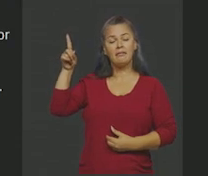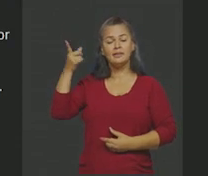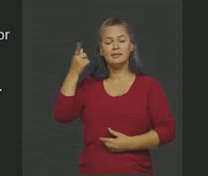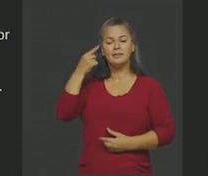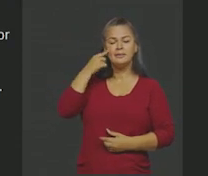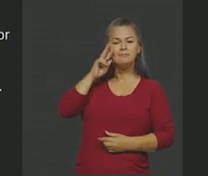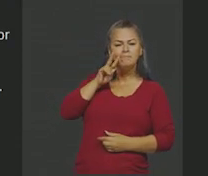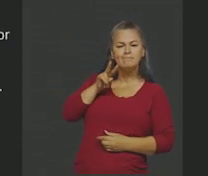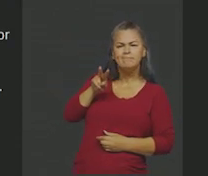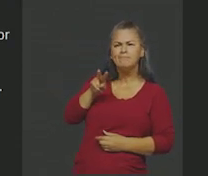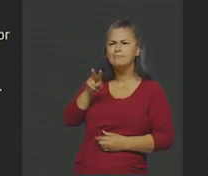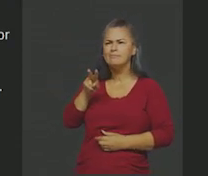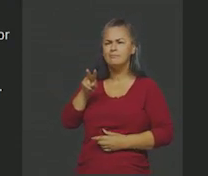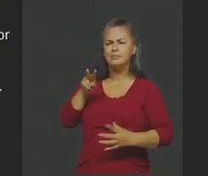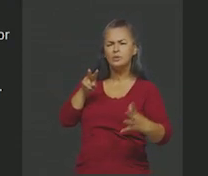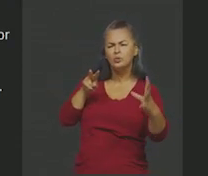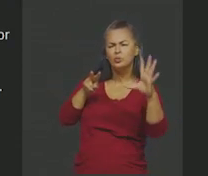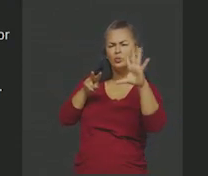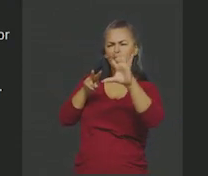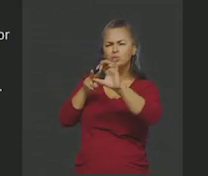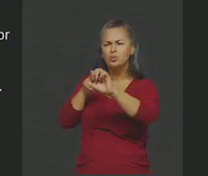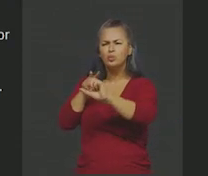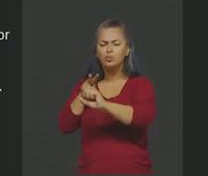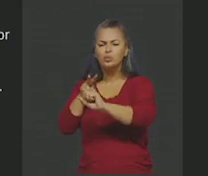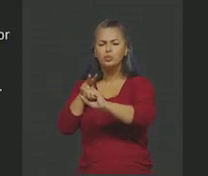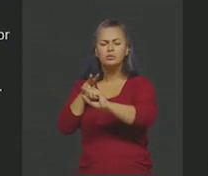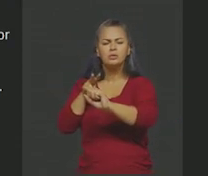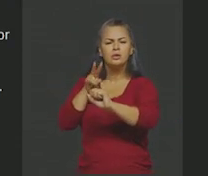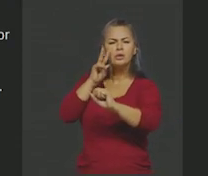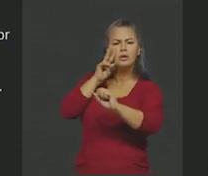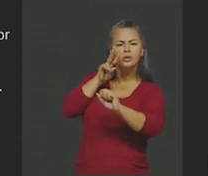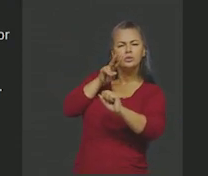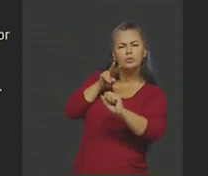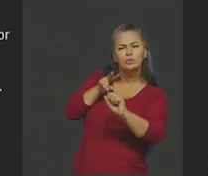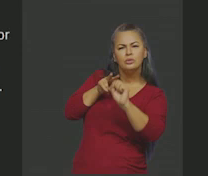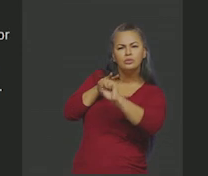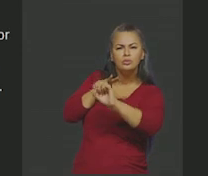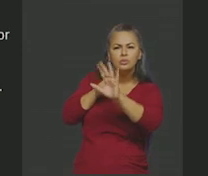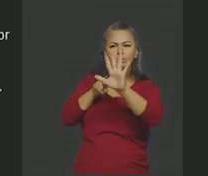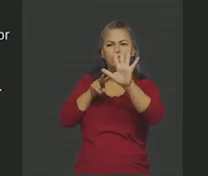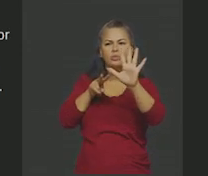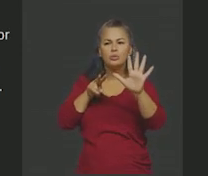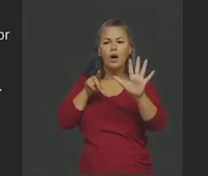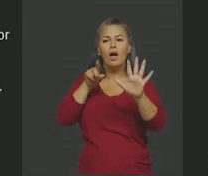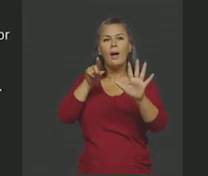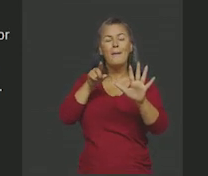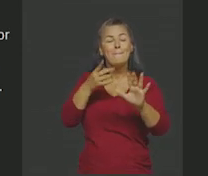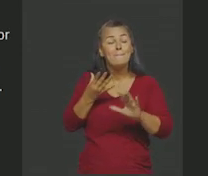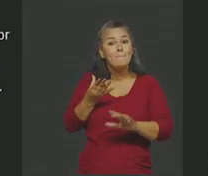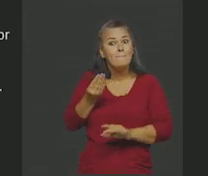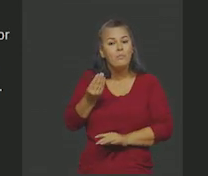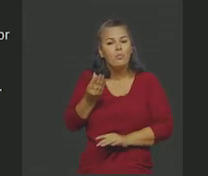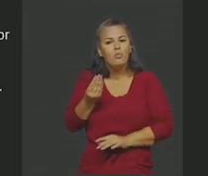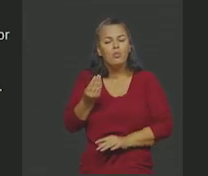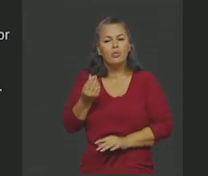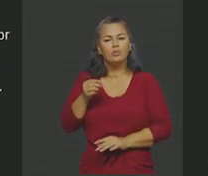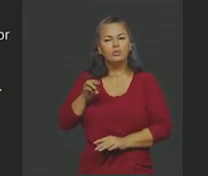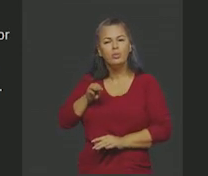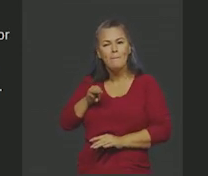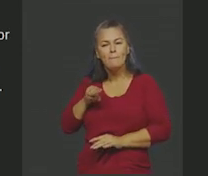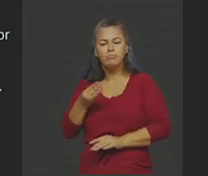luz branca, preta. Então, esses milhares de fotorreceptores, eles vão passar, então,